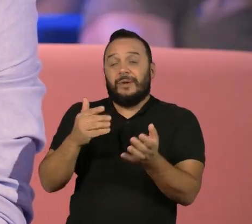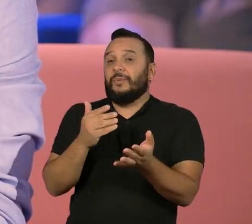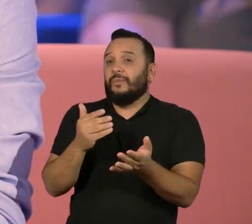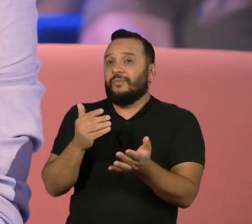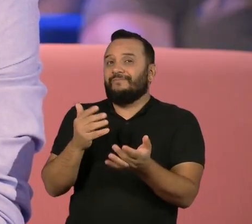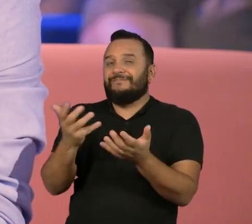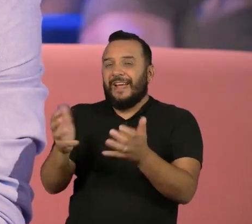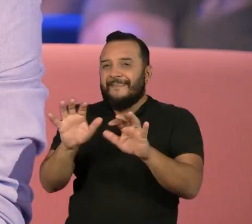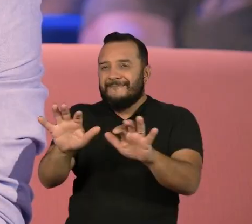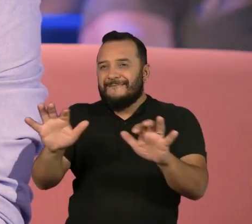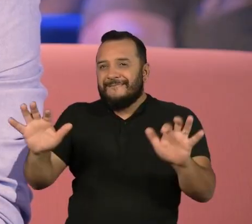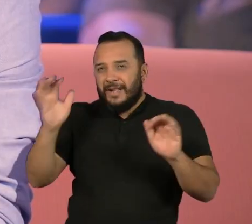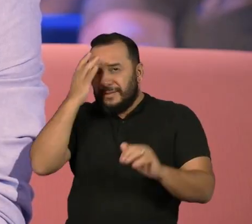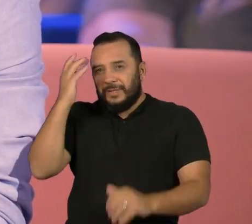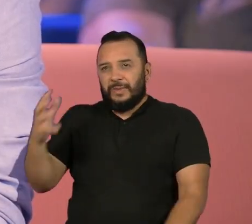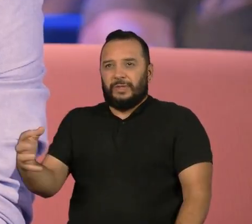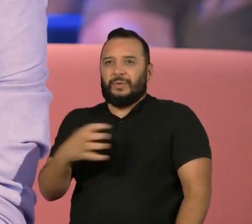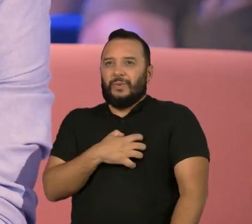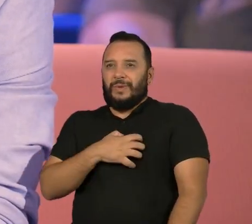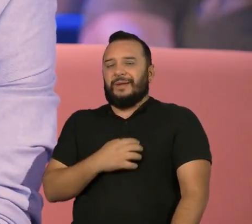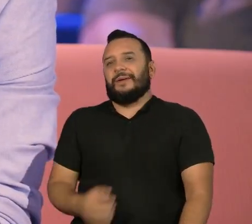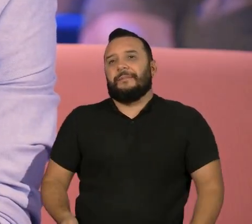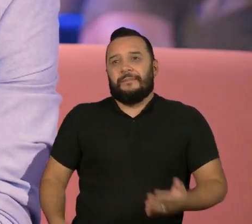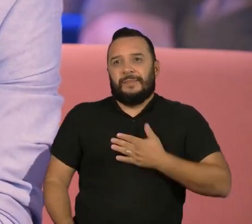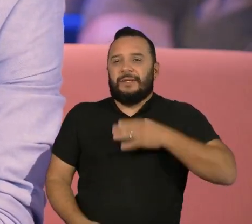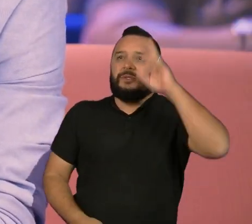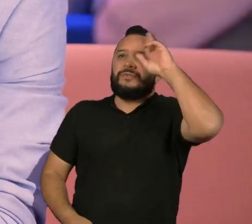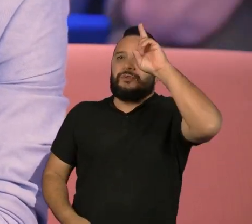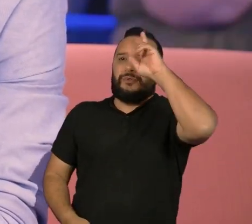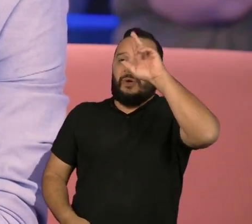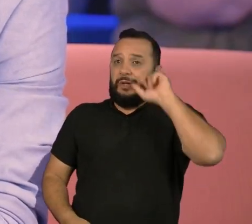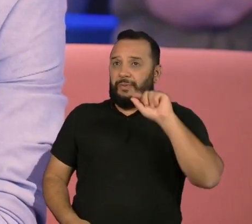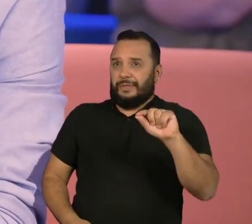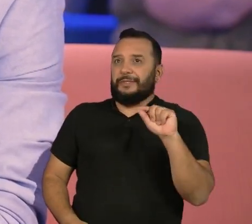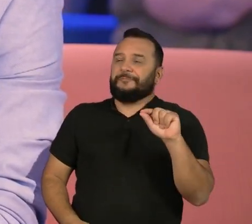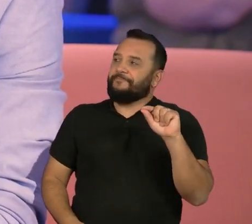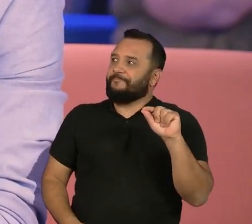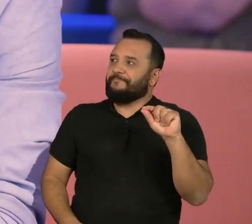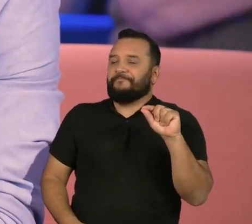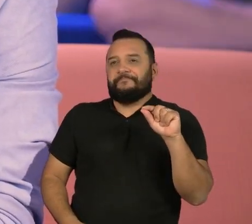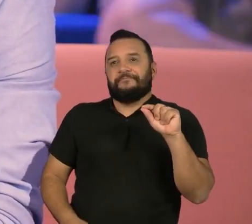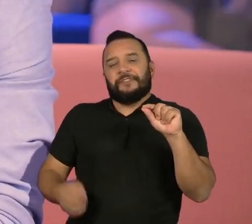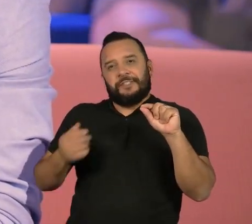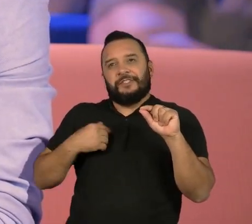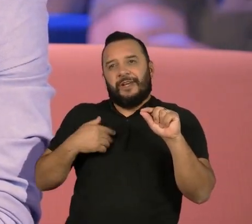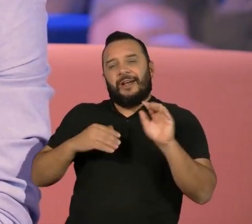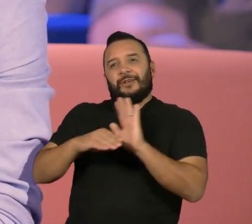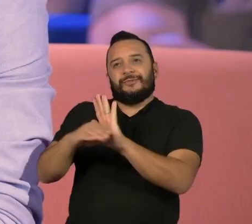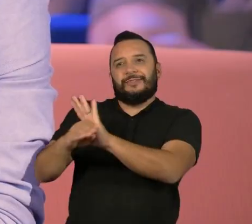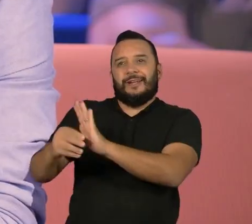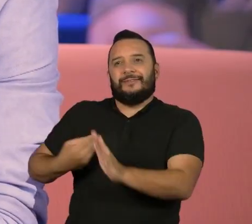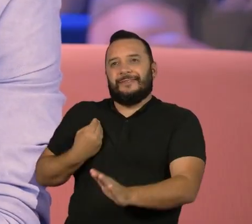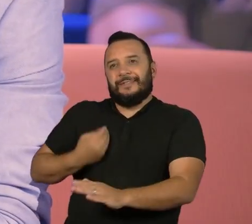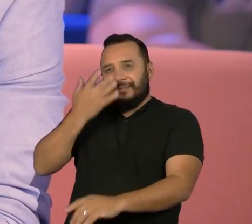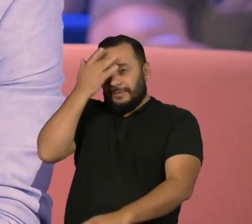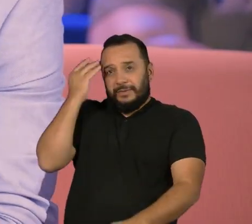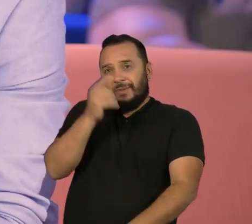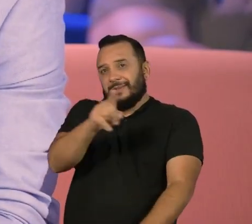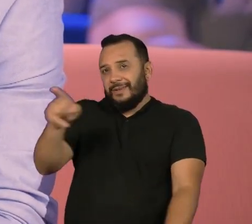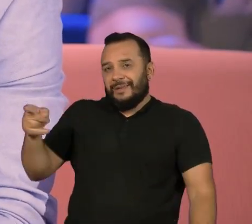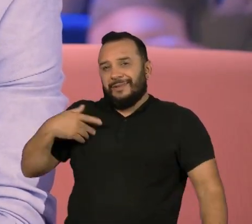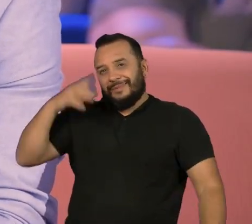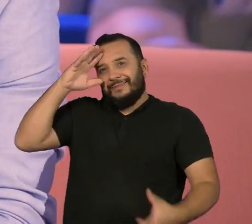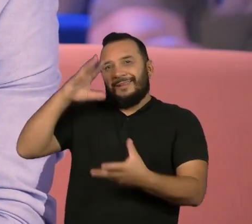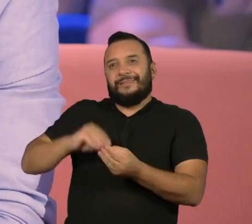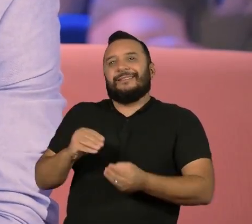era tocar o coração das pessoas. Que a minha história pudesse, de alguma forma, iluminar a vida delas para que elas pudessem